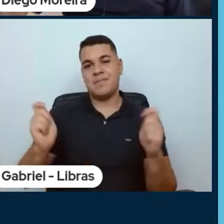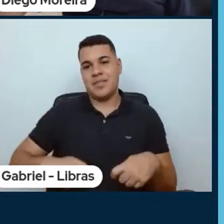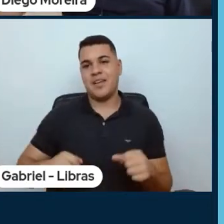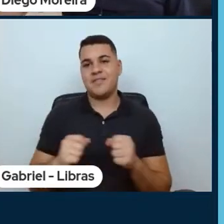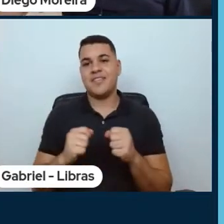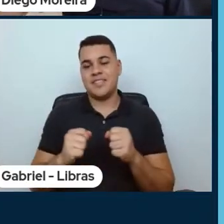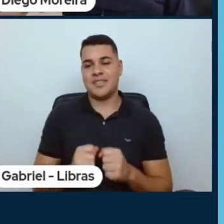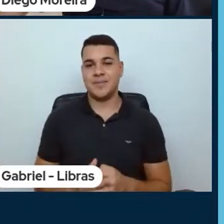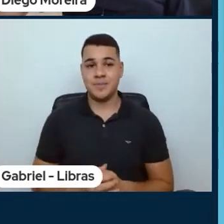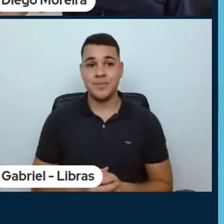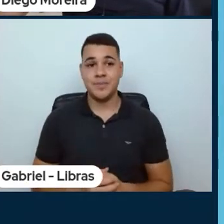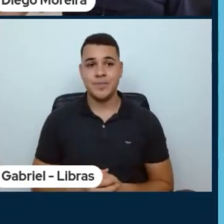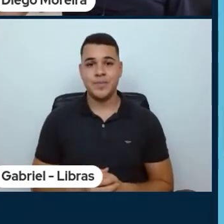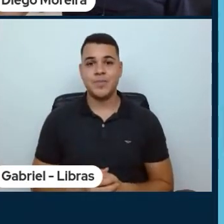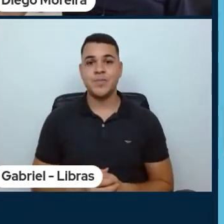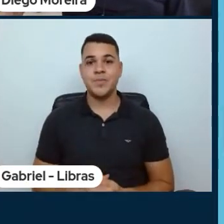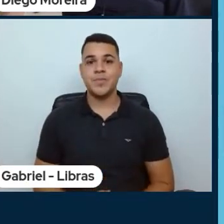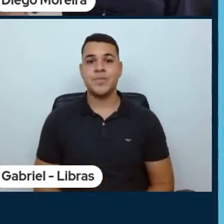independente.